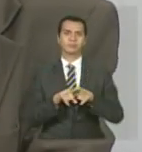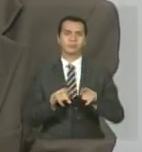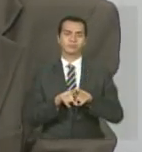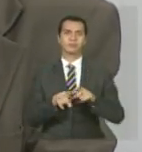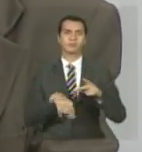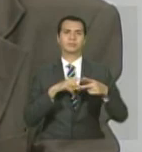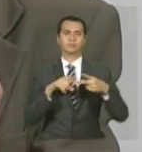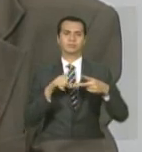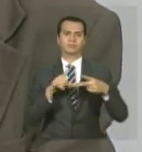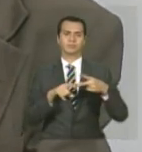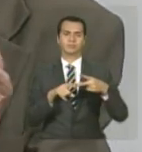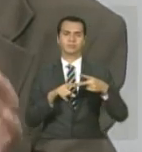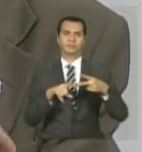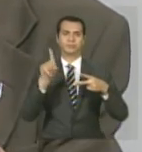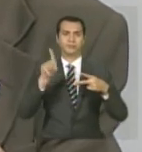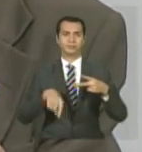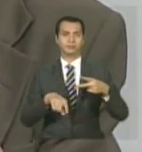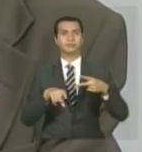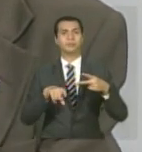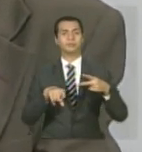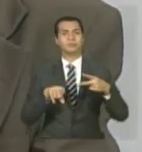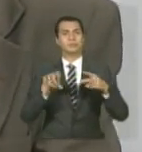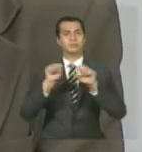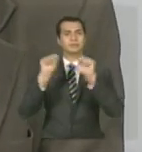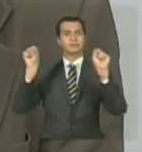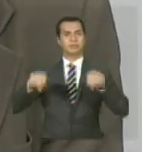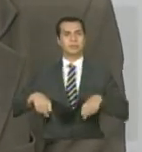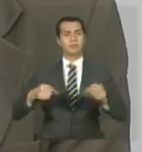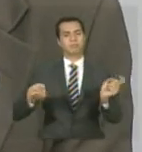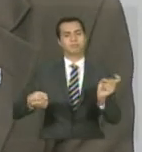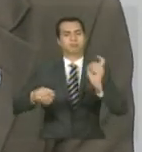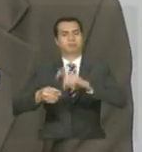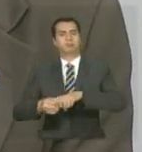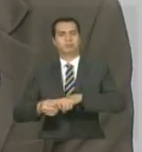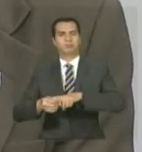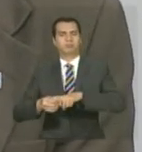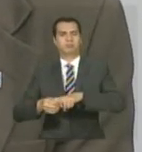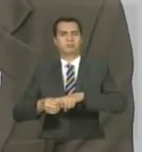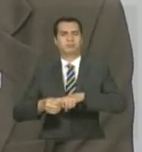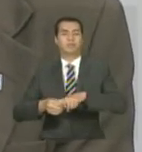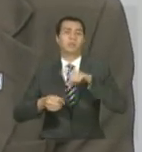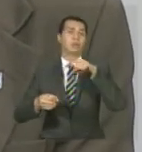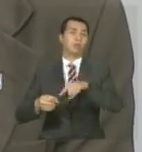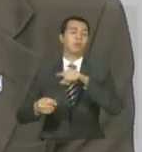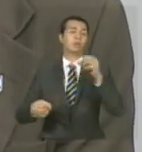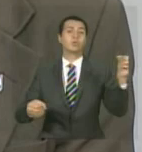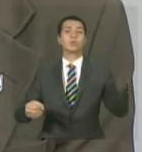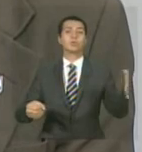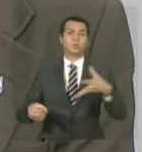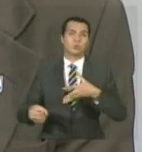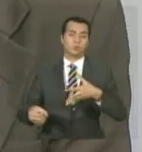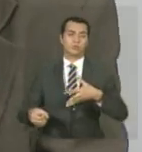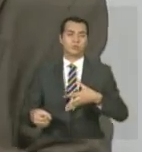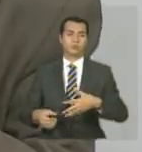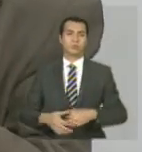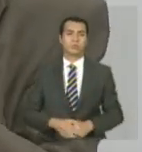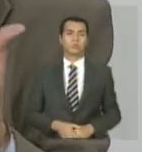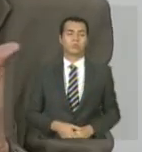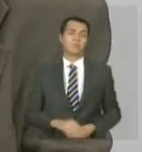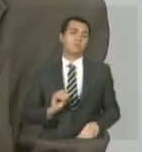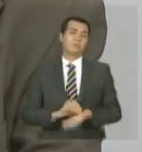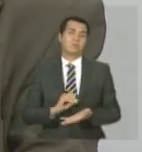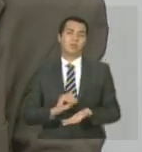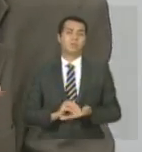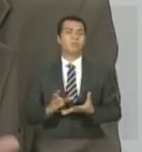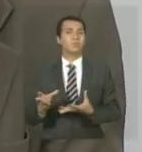a questão da adesão ao sistema. Por ser muito novo, há ainda muita falta de